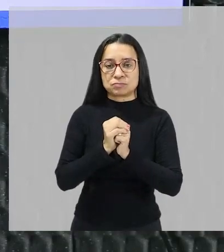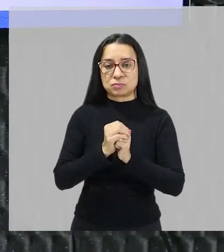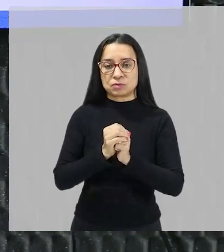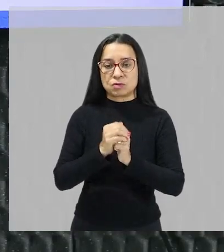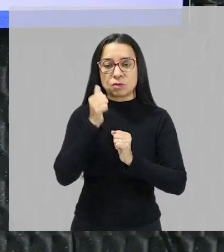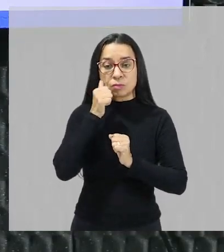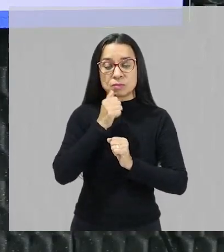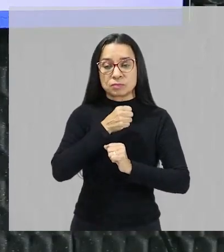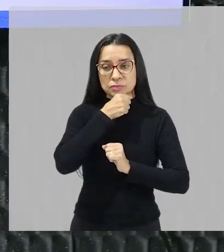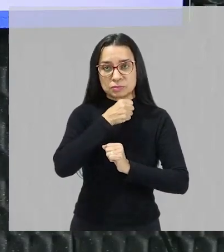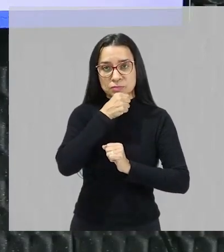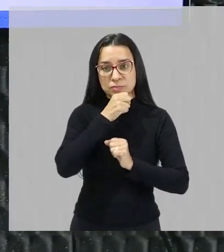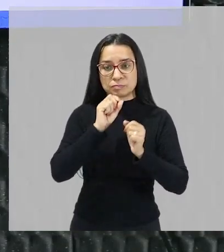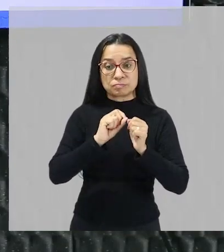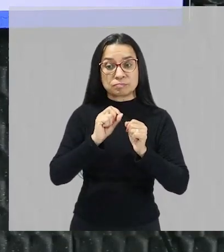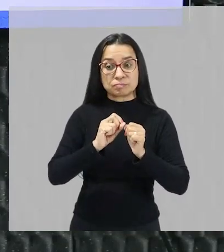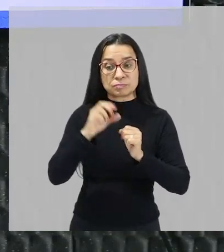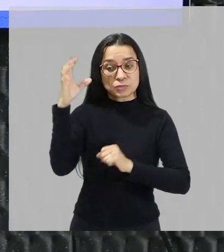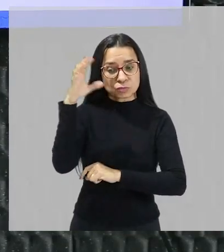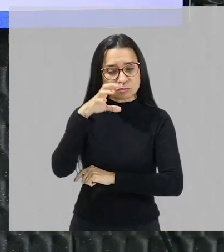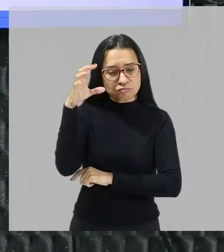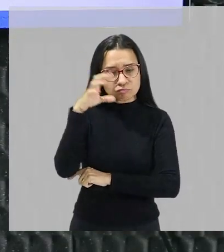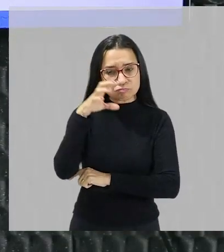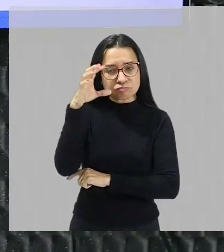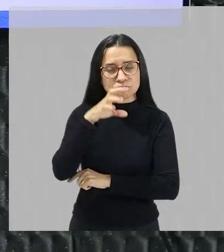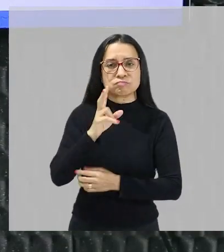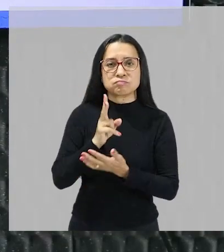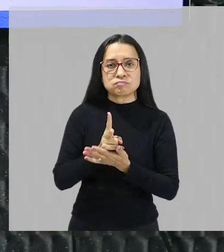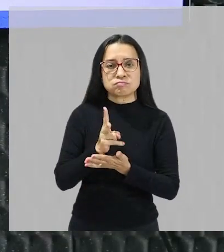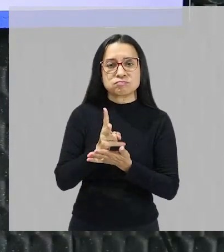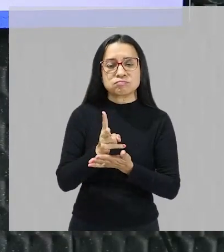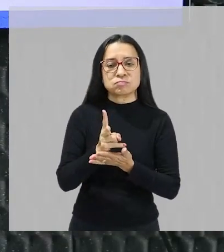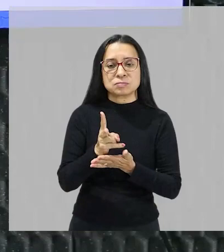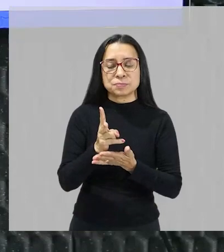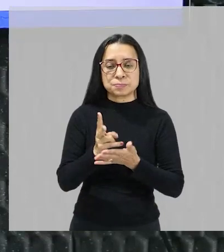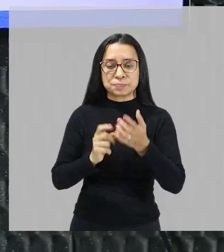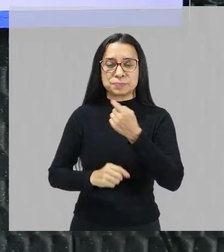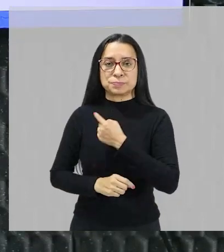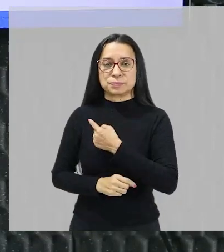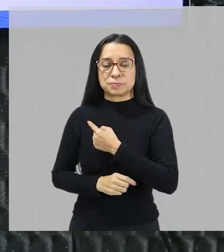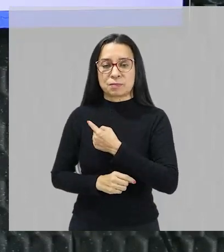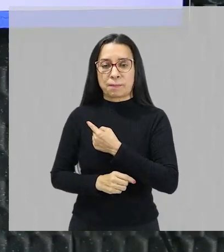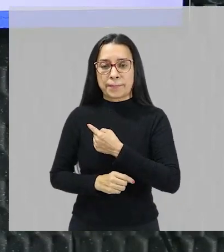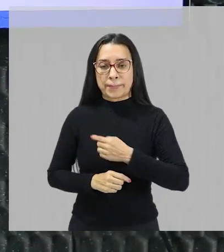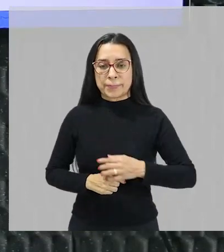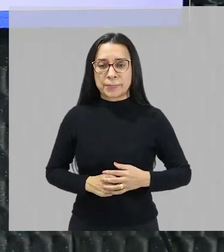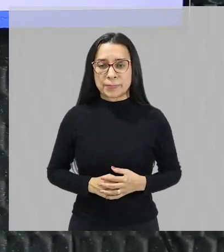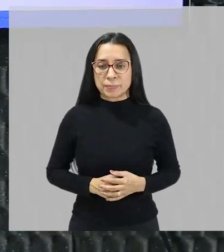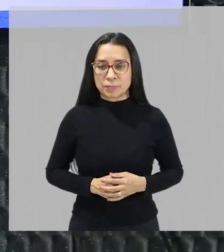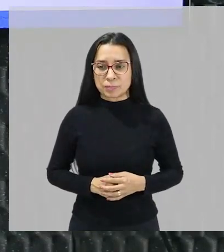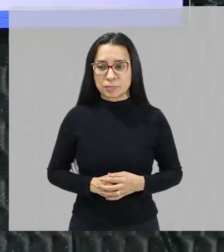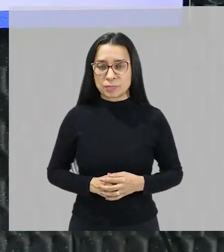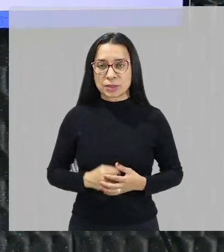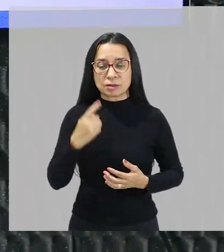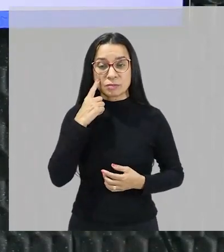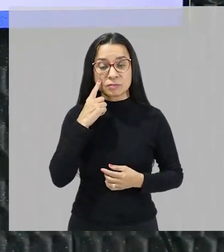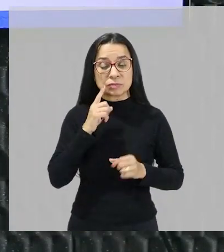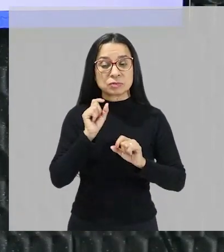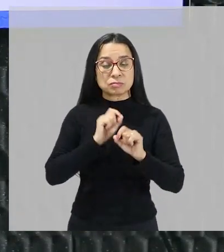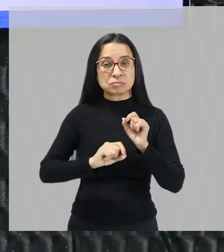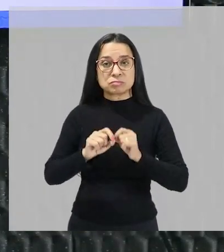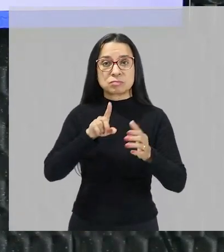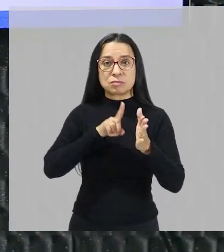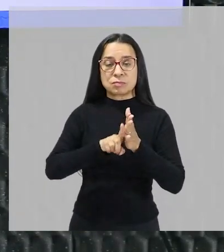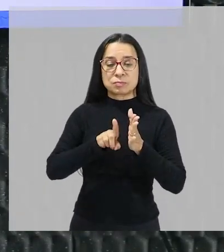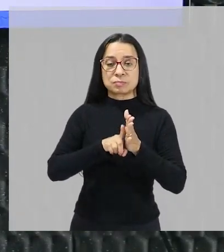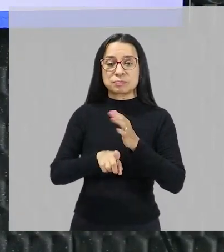dizendo, fazia a chuva durar mais tempo, né? O Zé de Sila fala isso, por isso está entre aspas, e aí vamos ver o que vai ser perguntado